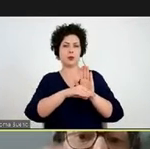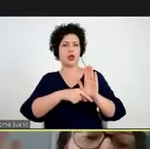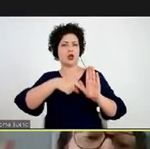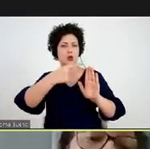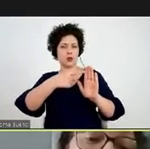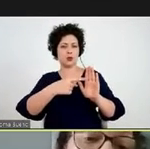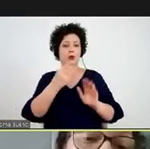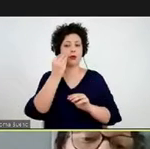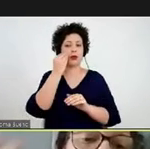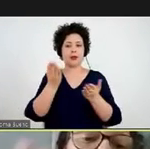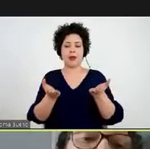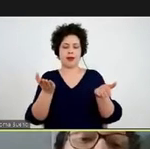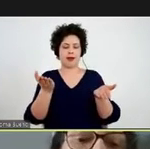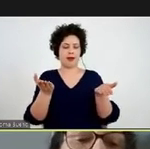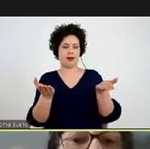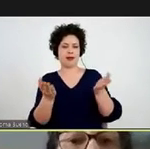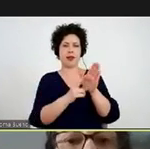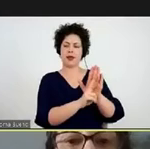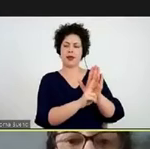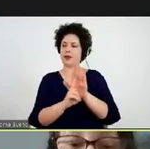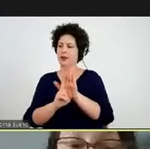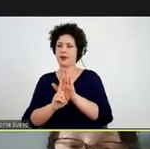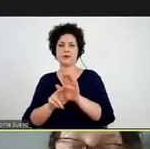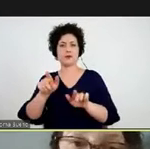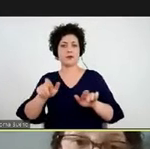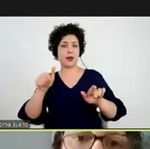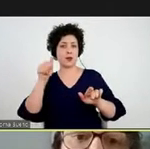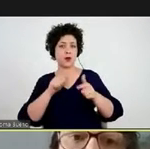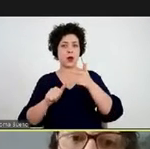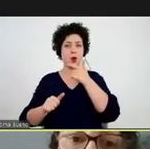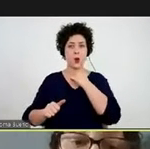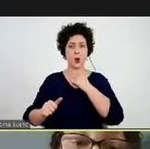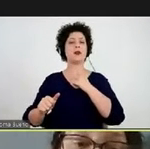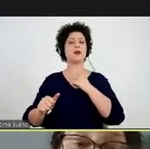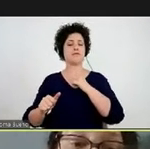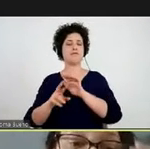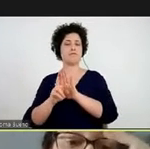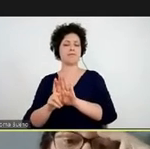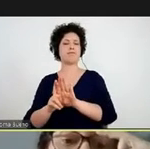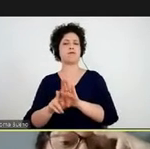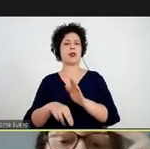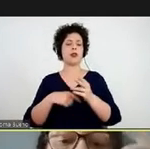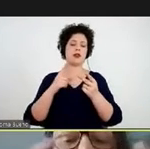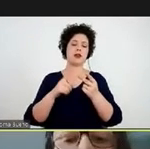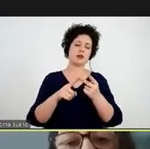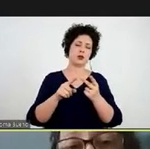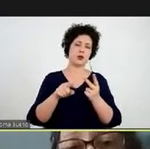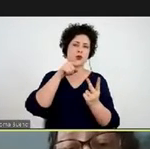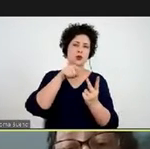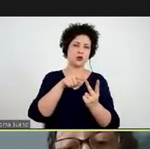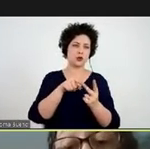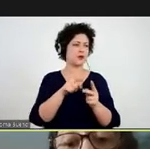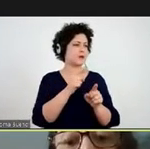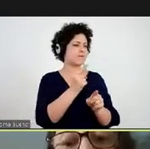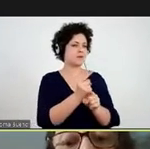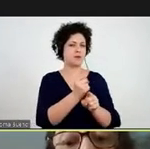de equalizar representações de artistas mulheres e homens. Segundo objetivo, localizar